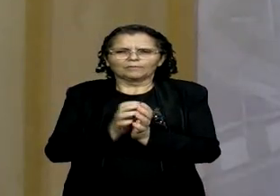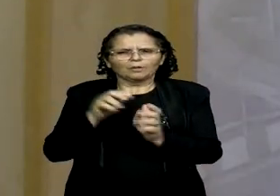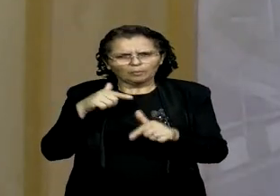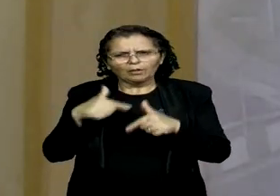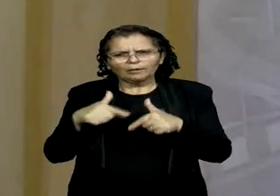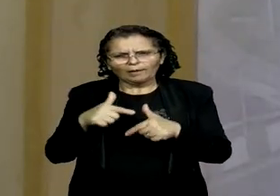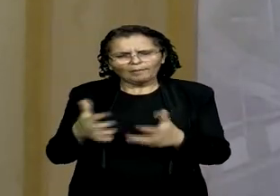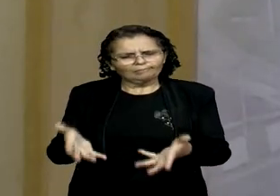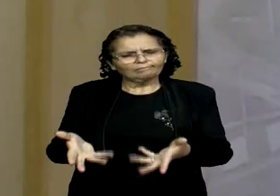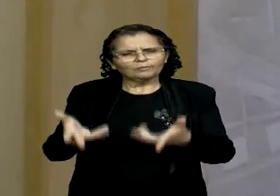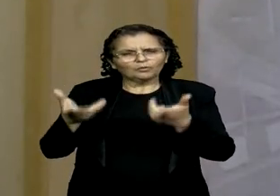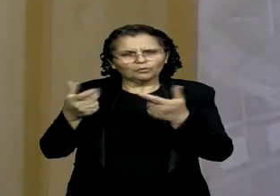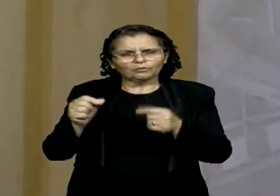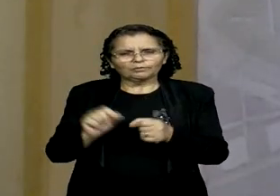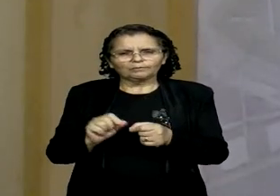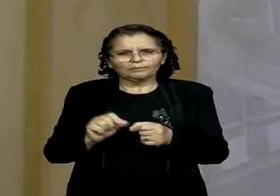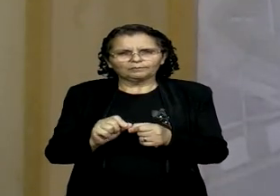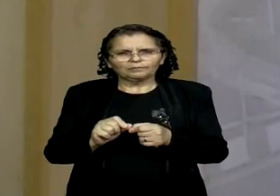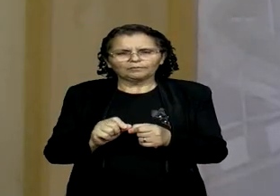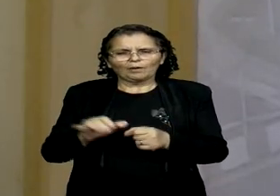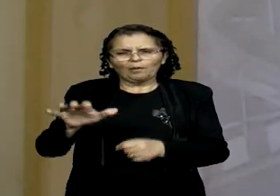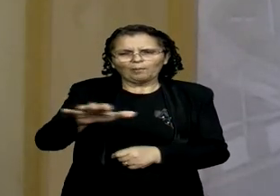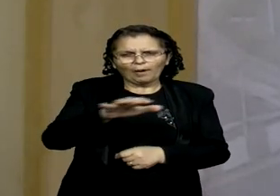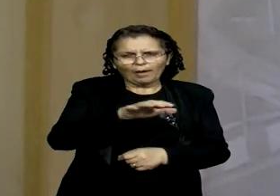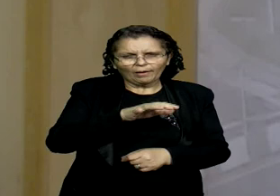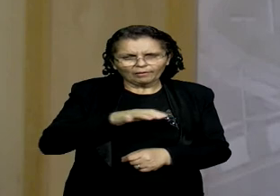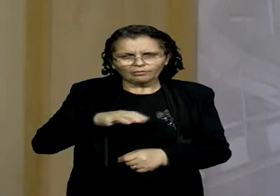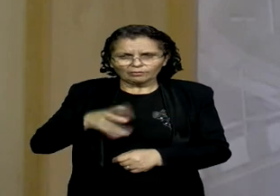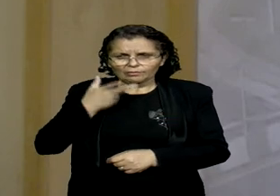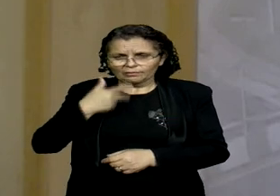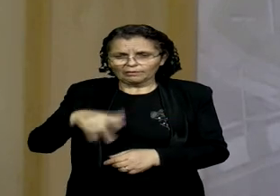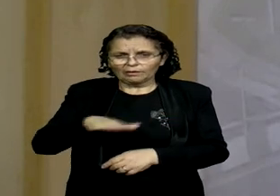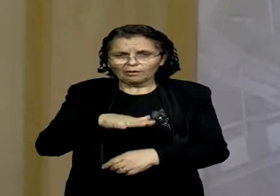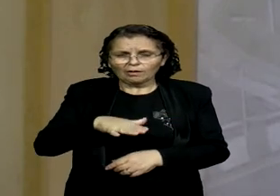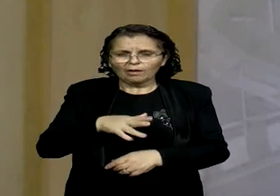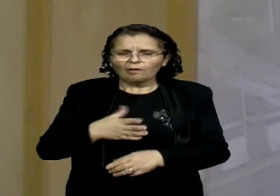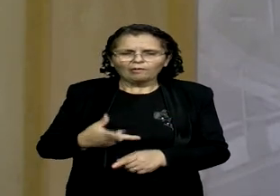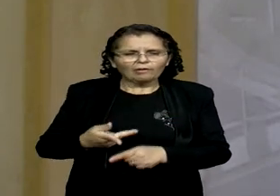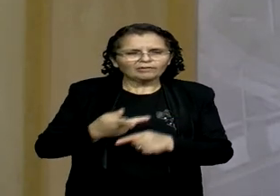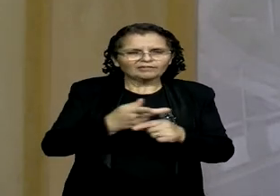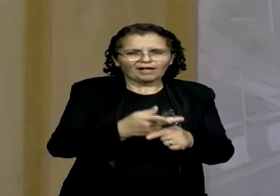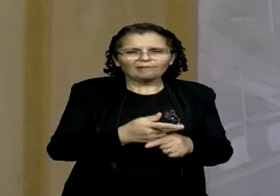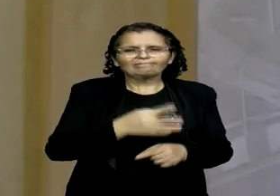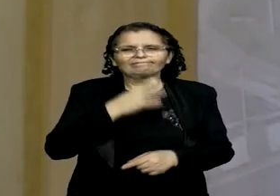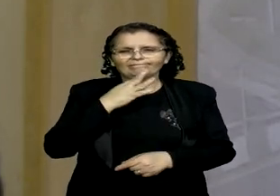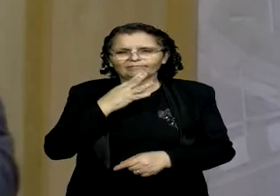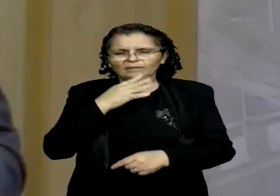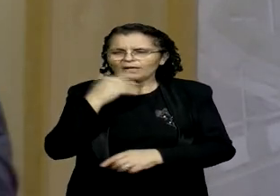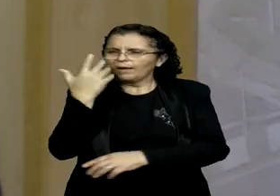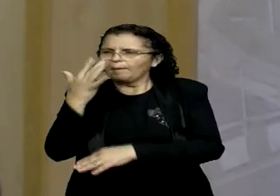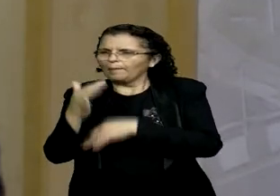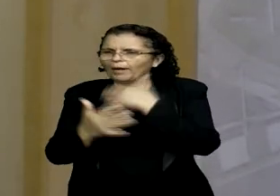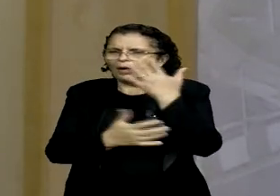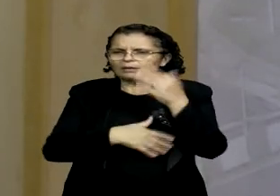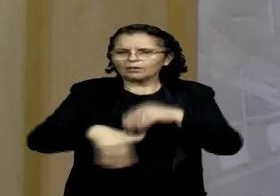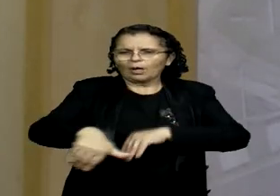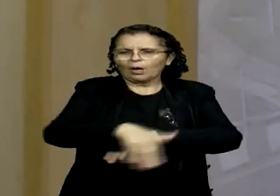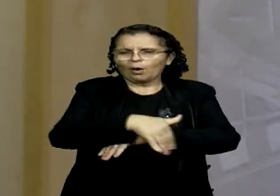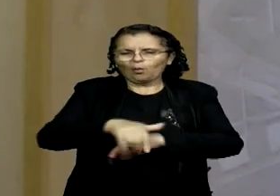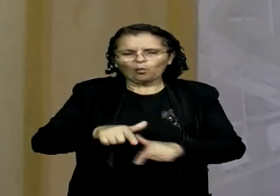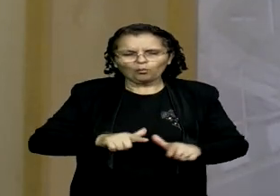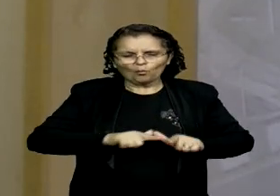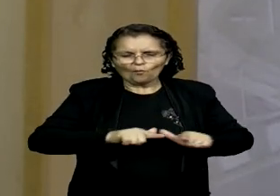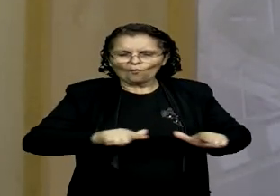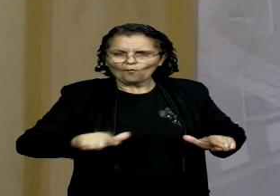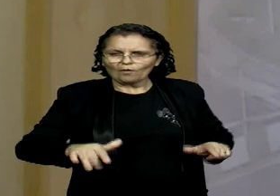trabalho de excelência, esses bairros que eu citei aqui, quem visitá-lo vai ver as praças, as ruas, o